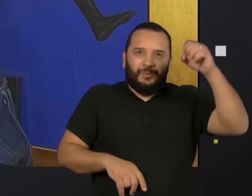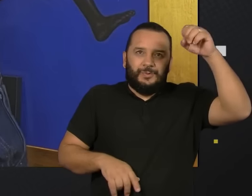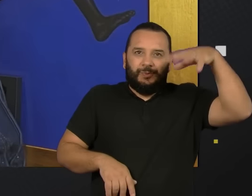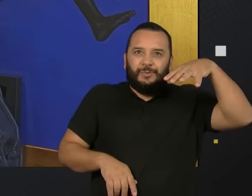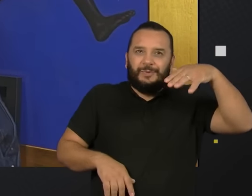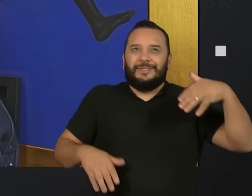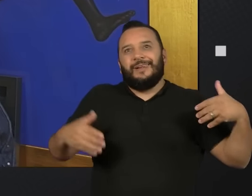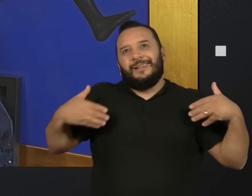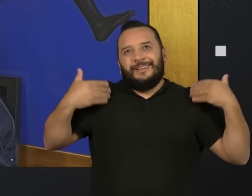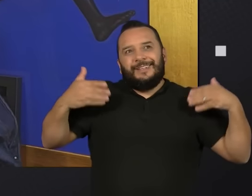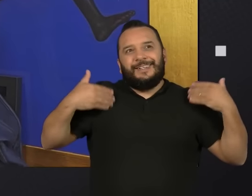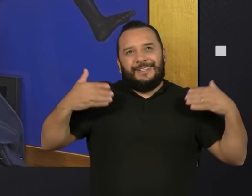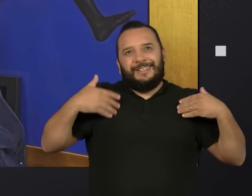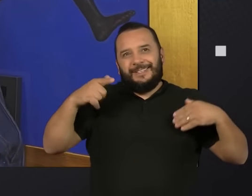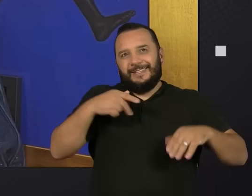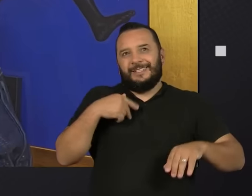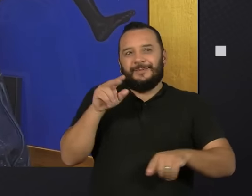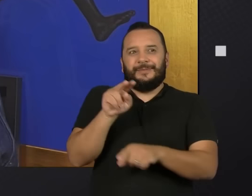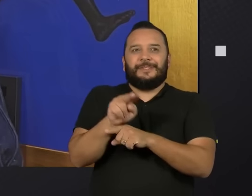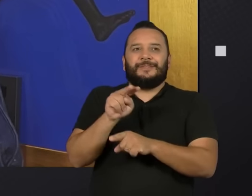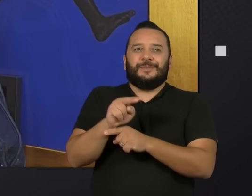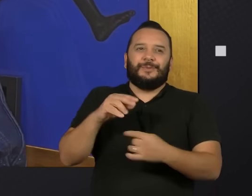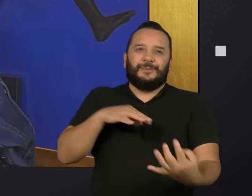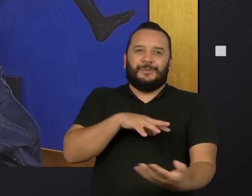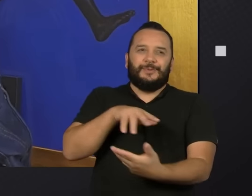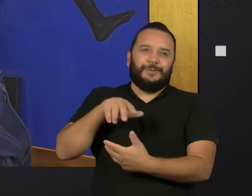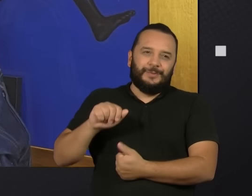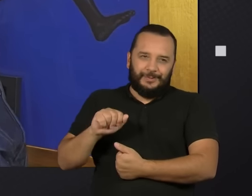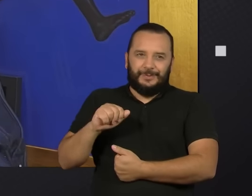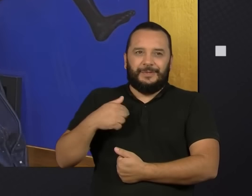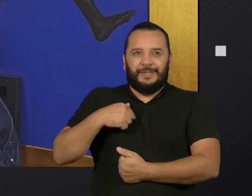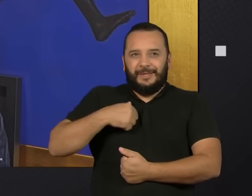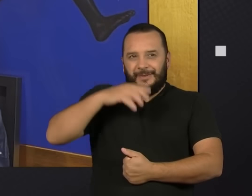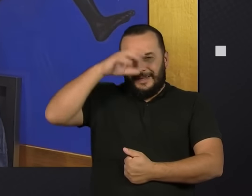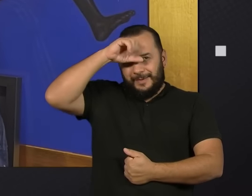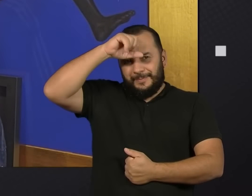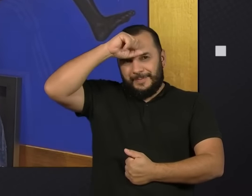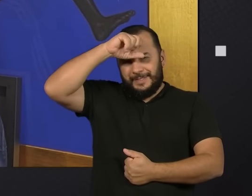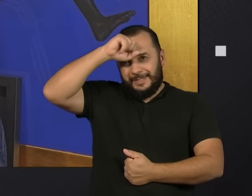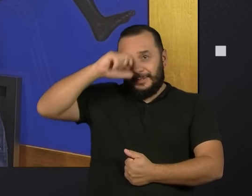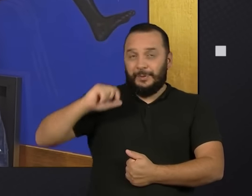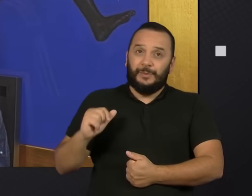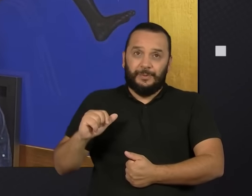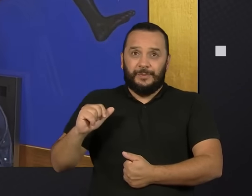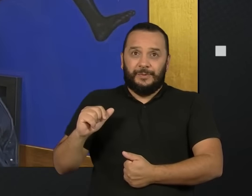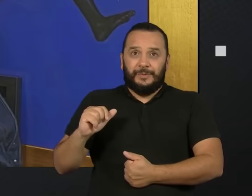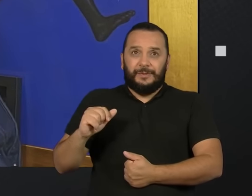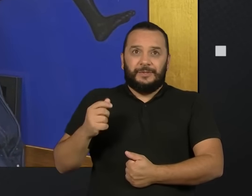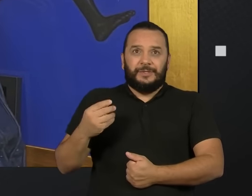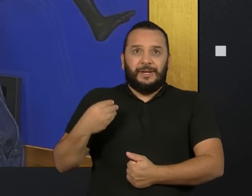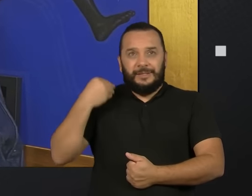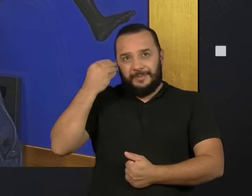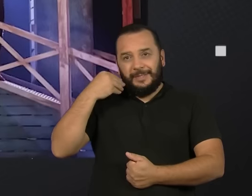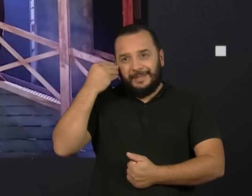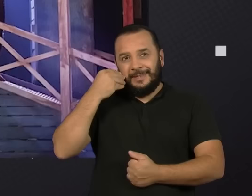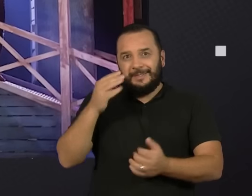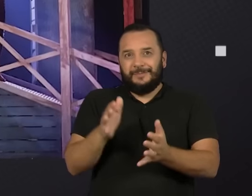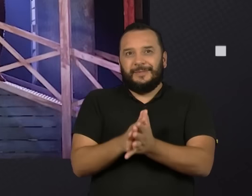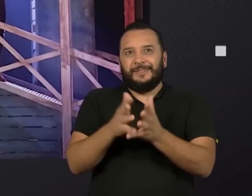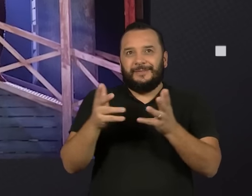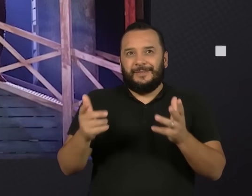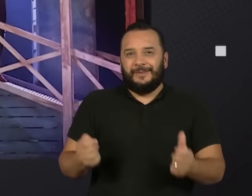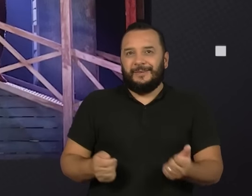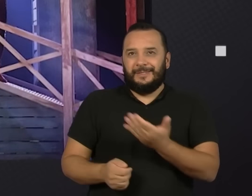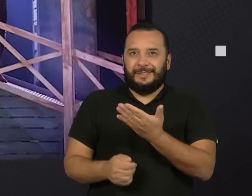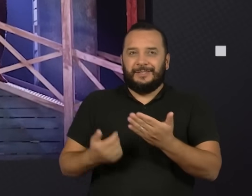alegria, esse defensor do nosso planeta, que eu aprendo tanto. Vivemos coisas incríveis quando a